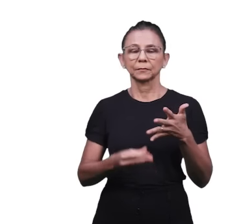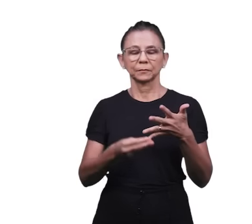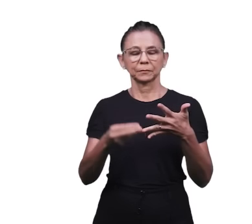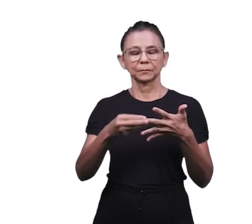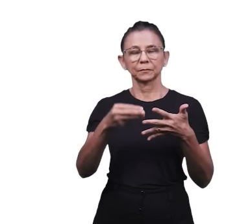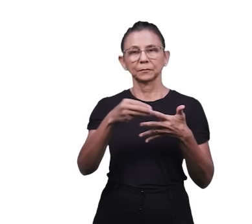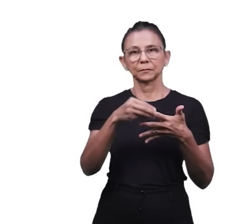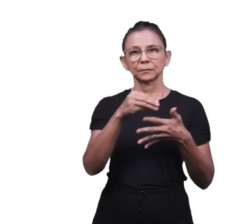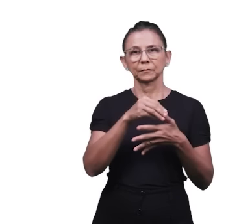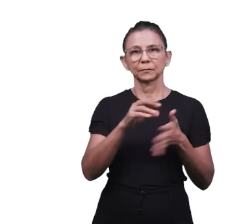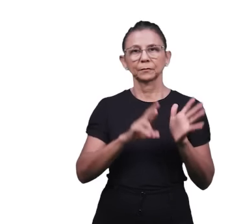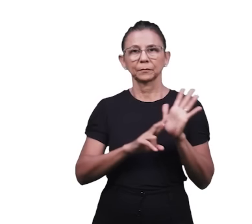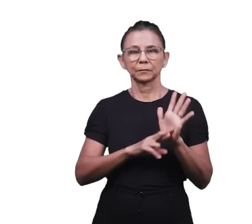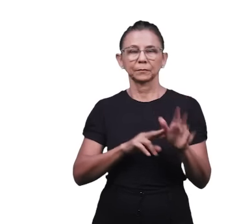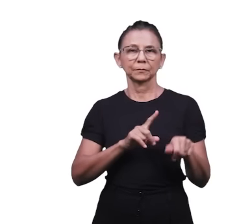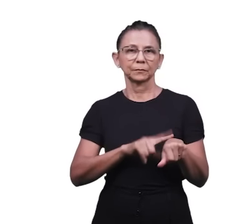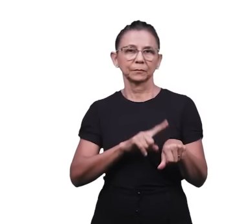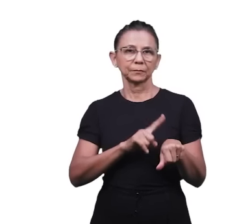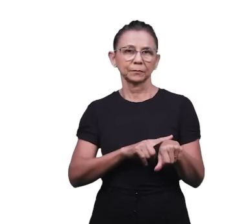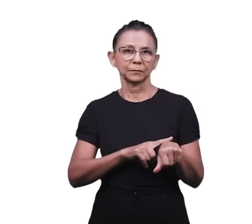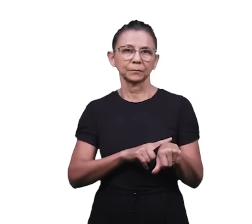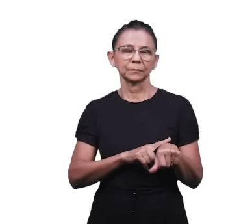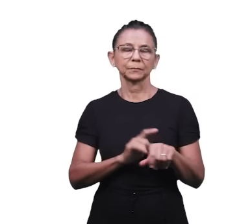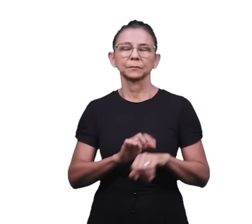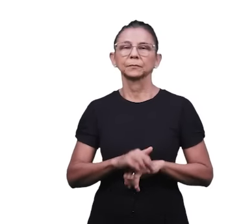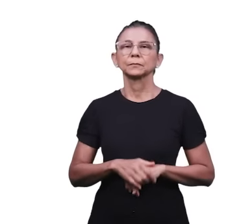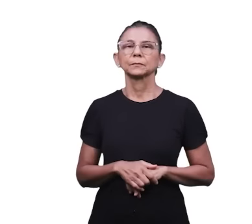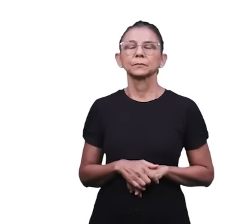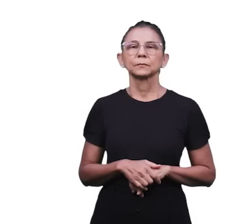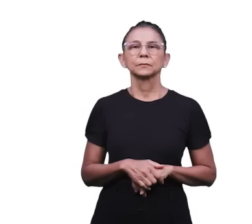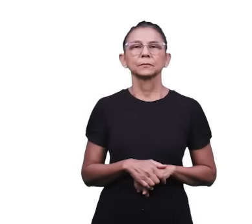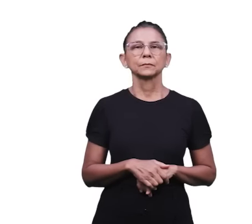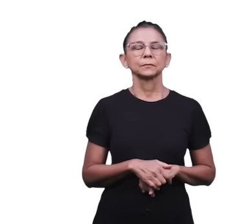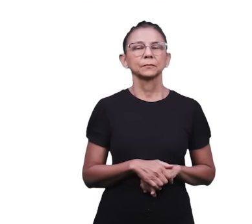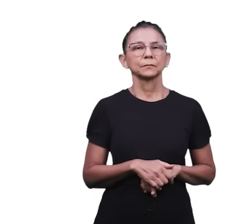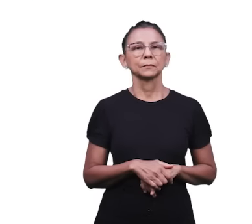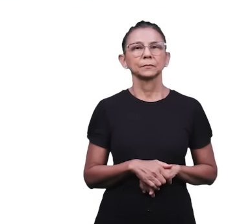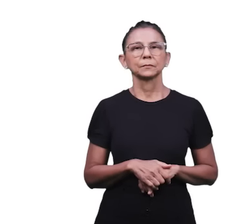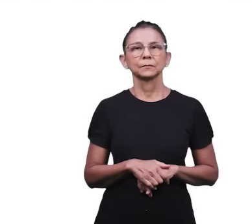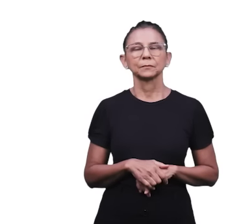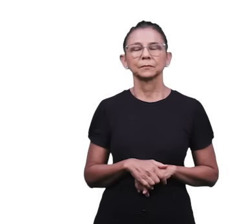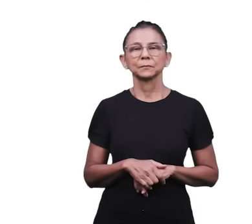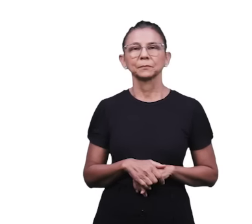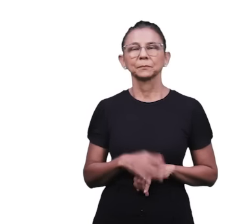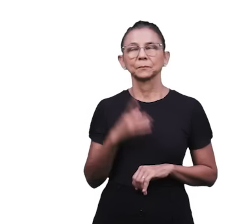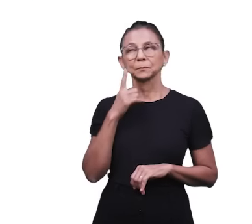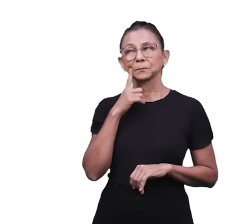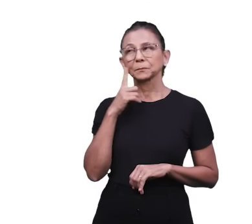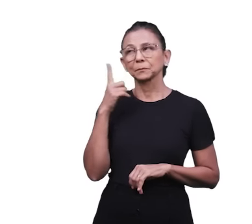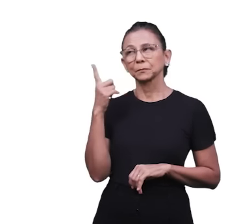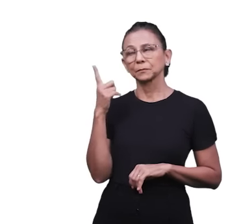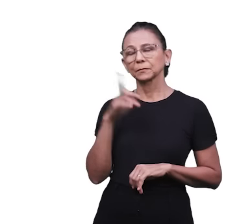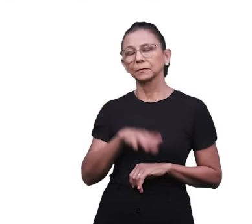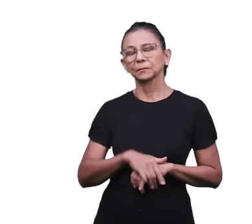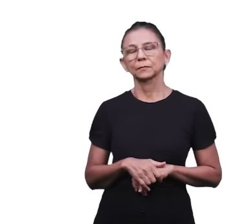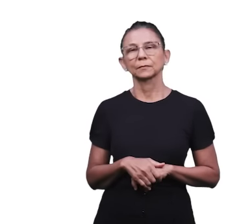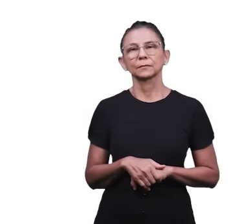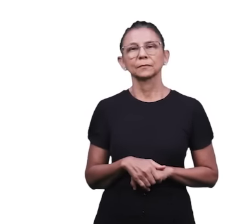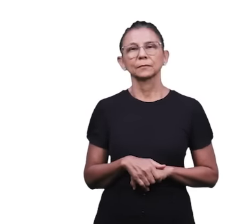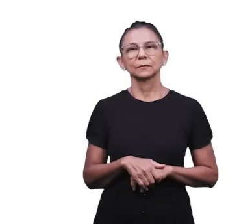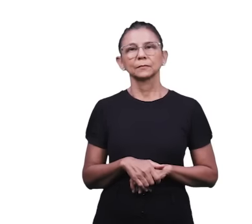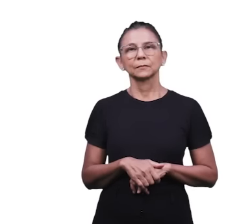notas correspondente ao tempo vamos lá se me passou